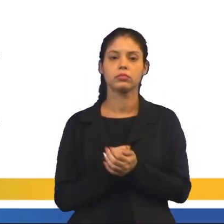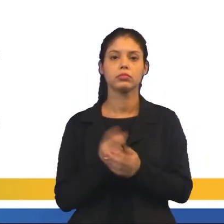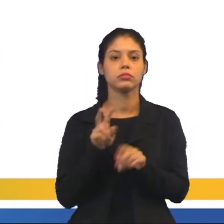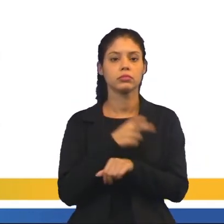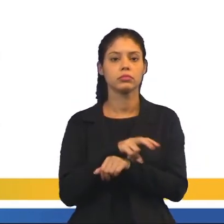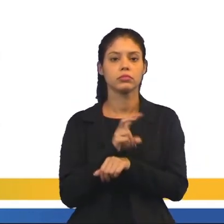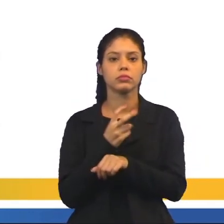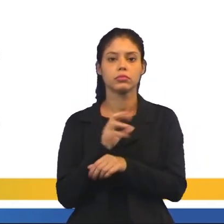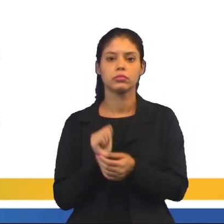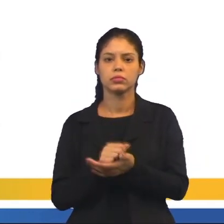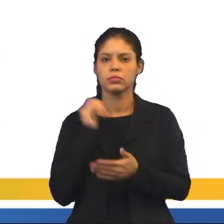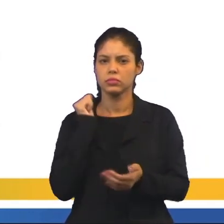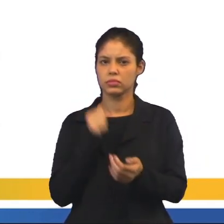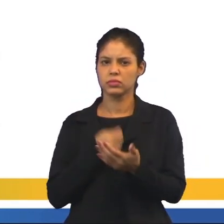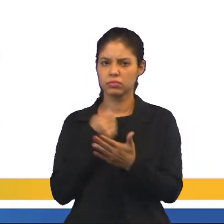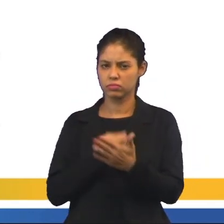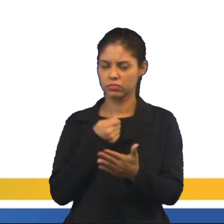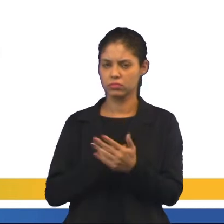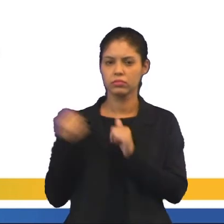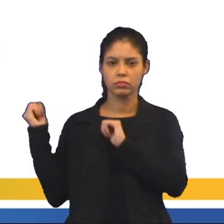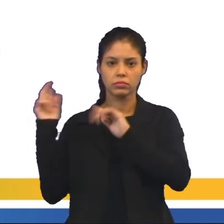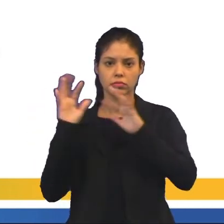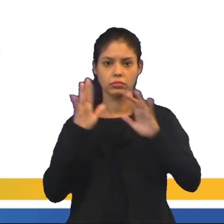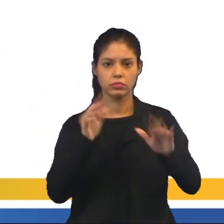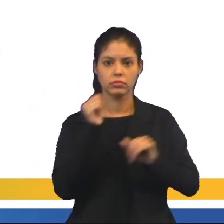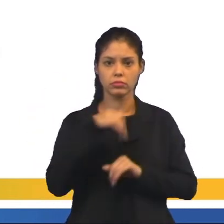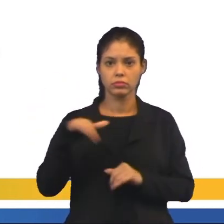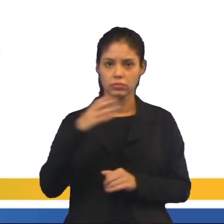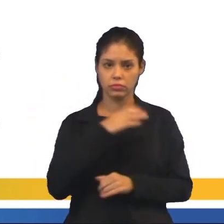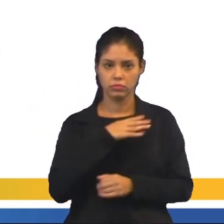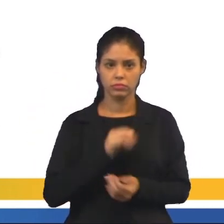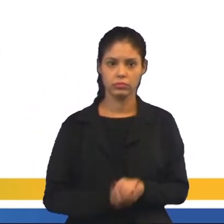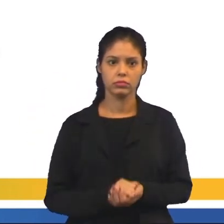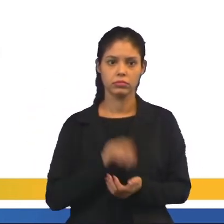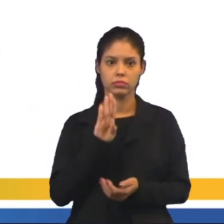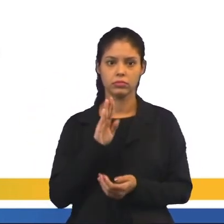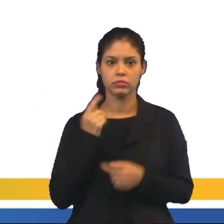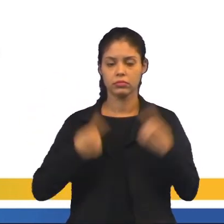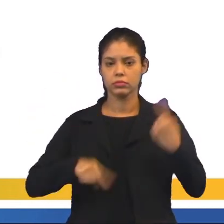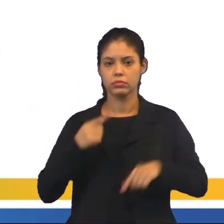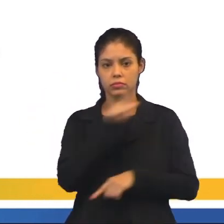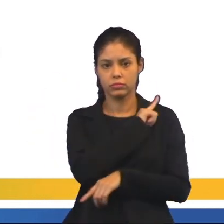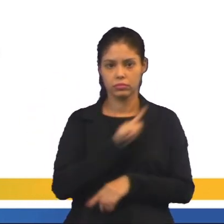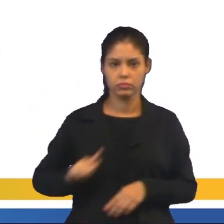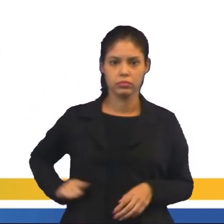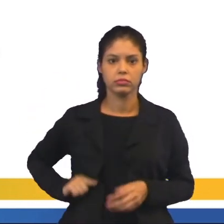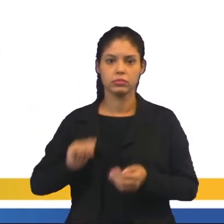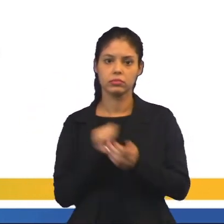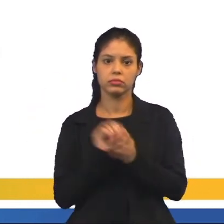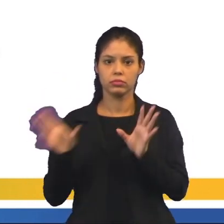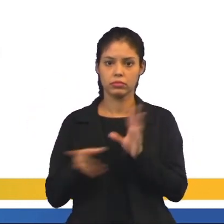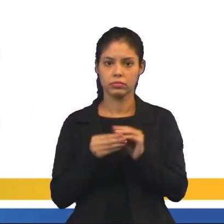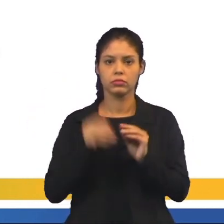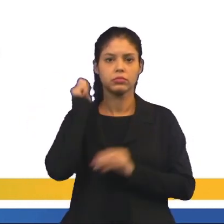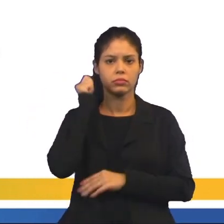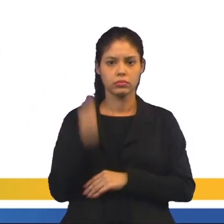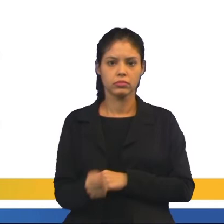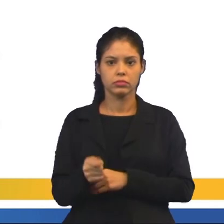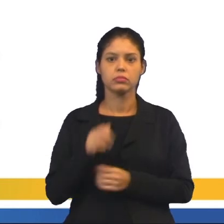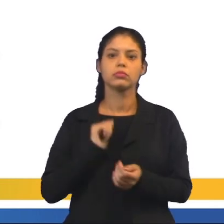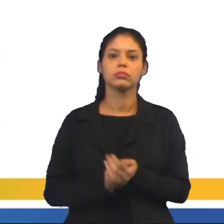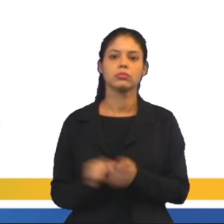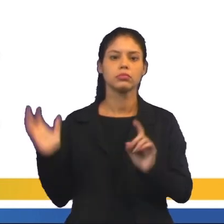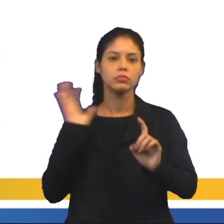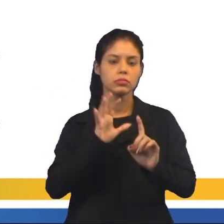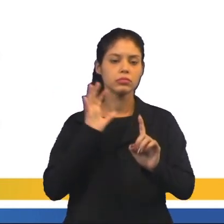humana por máquinas, forçando a migração do trabalhador do campo para as cidades. Letra B, a política de governo implantada na